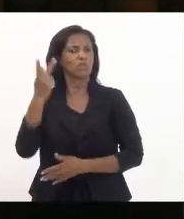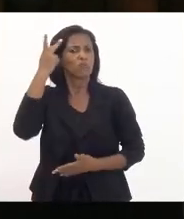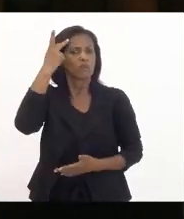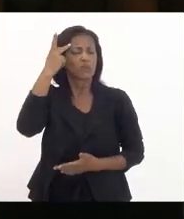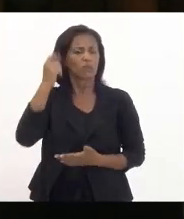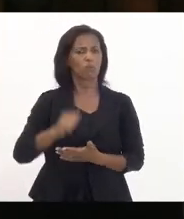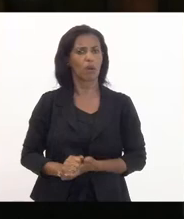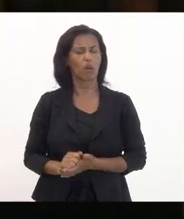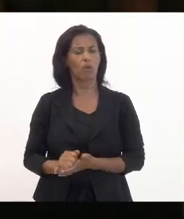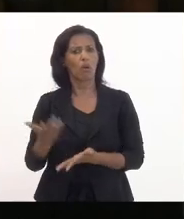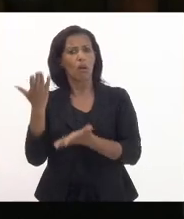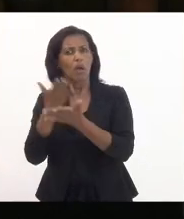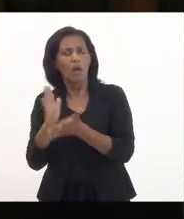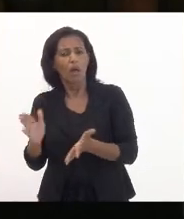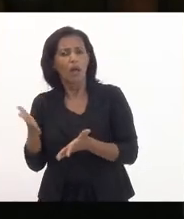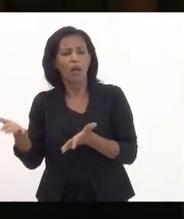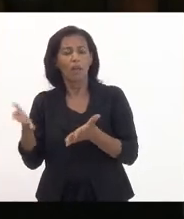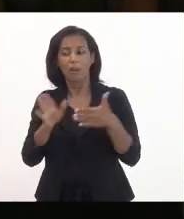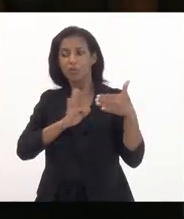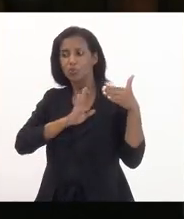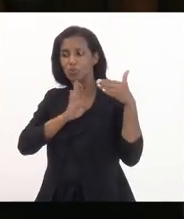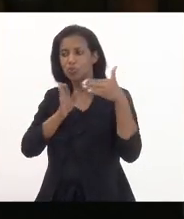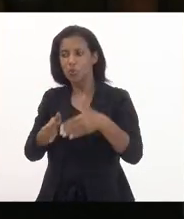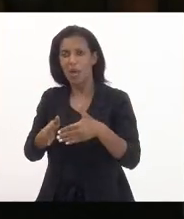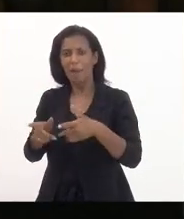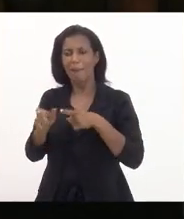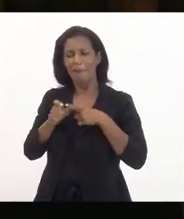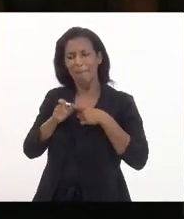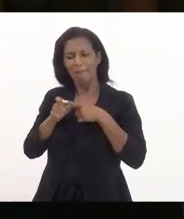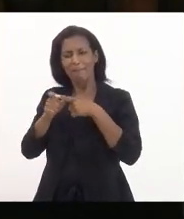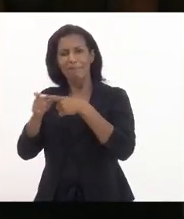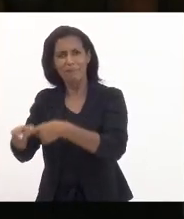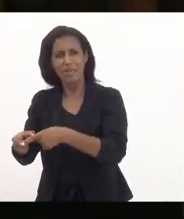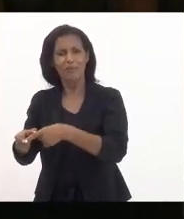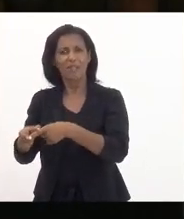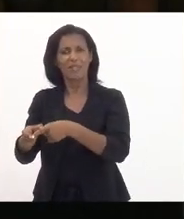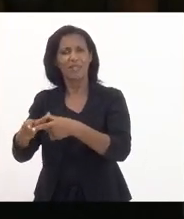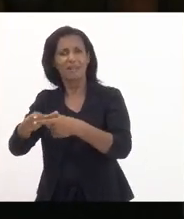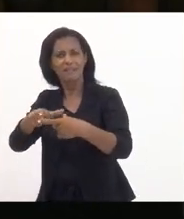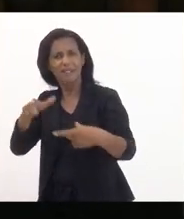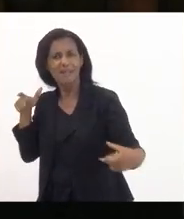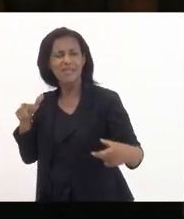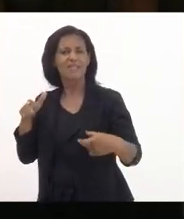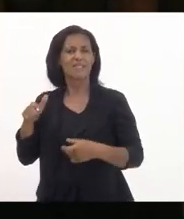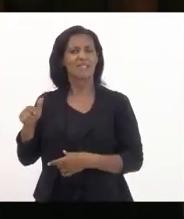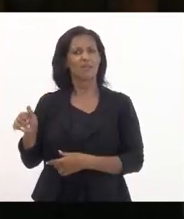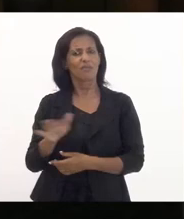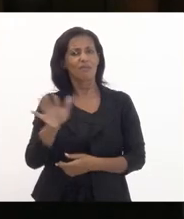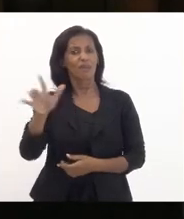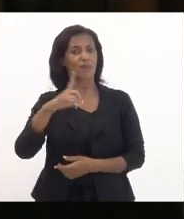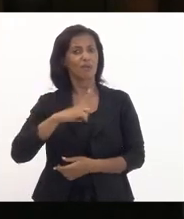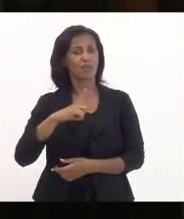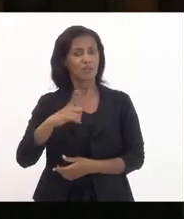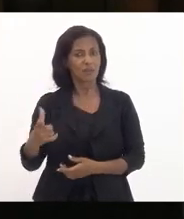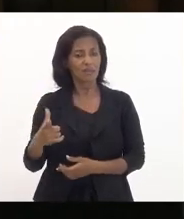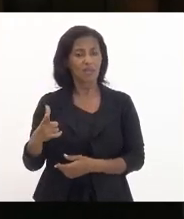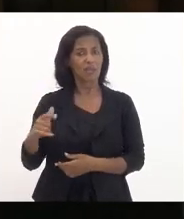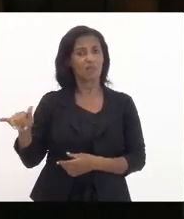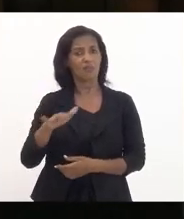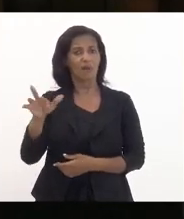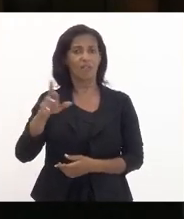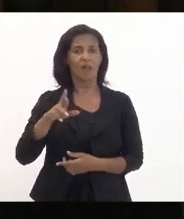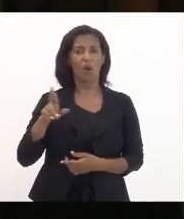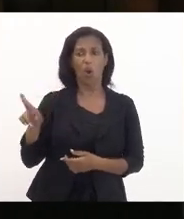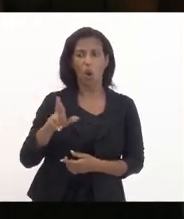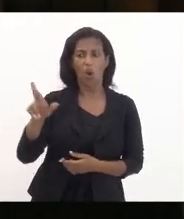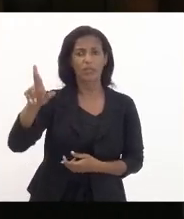Paulo, acabaram indo para essa periferia, ocupando favelas. A gente tem favelas no Rio de Janeiro, como Rio das Pedras, como